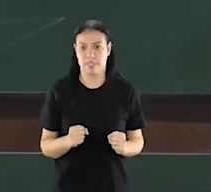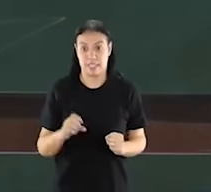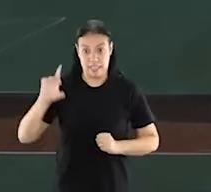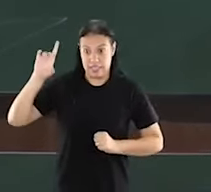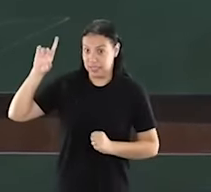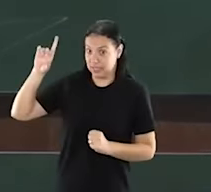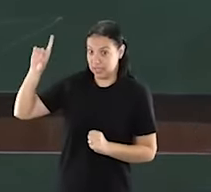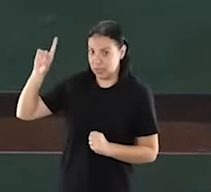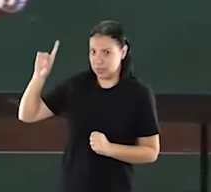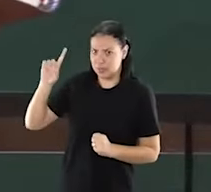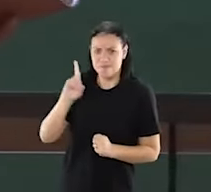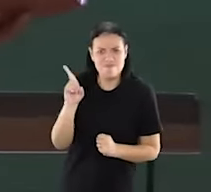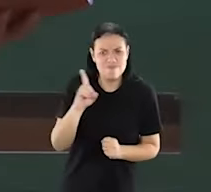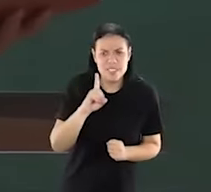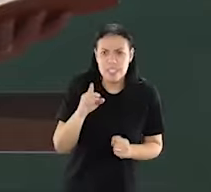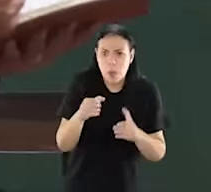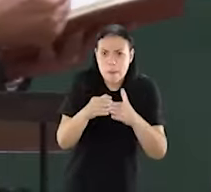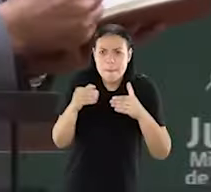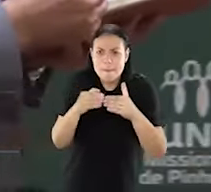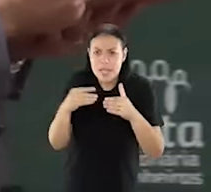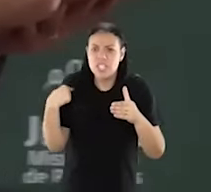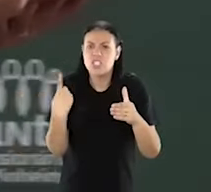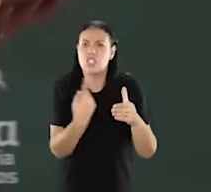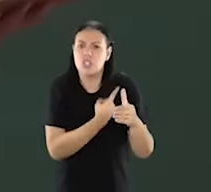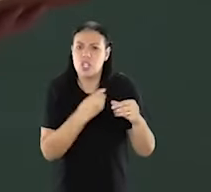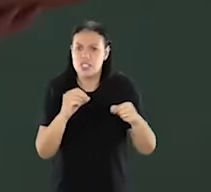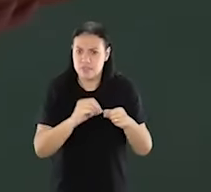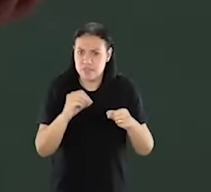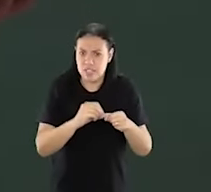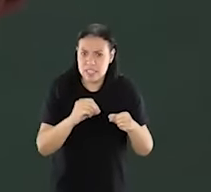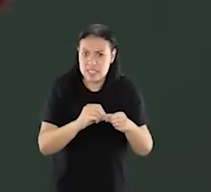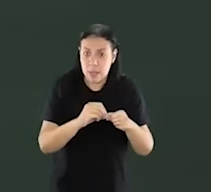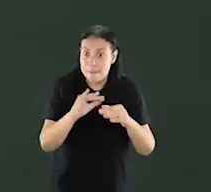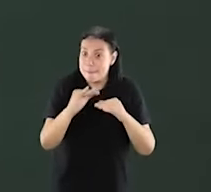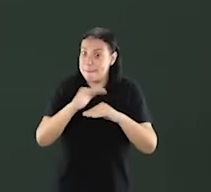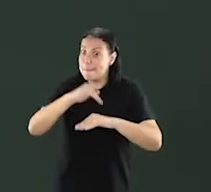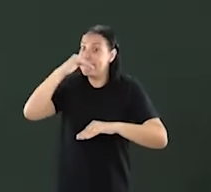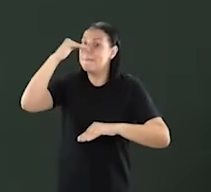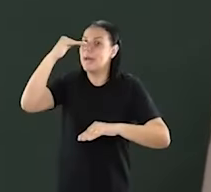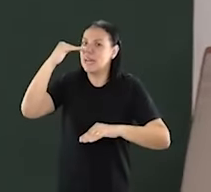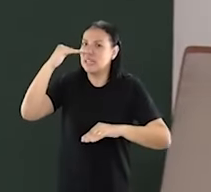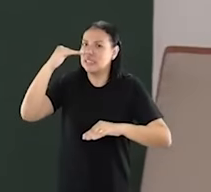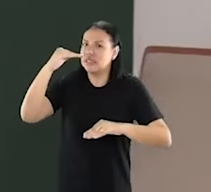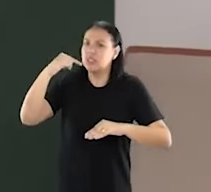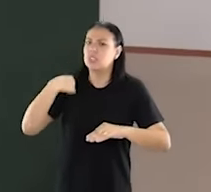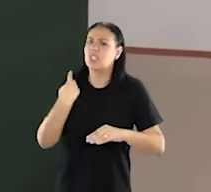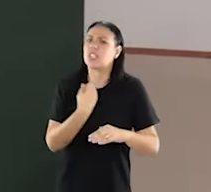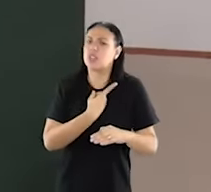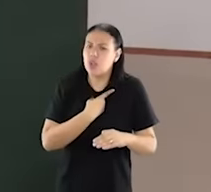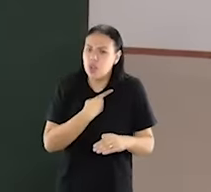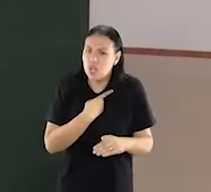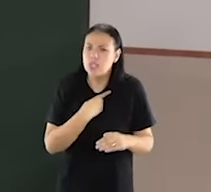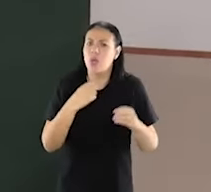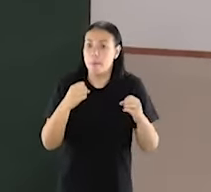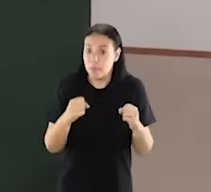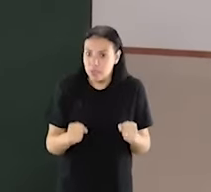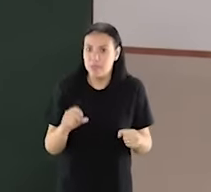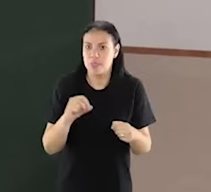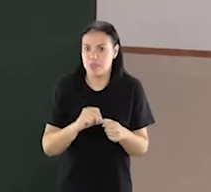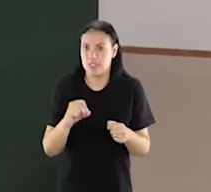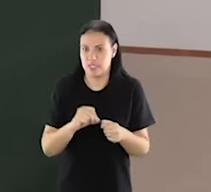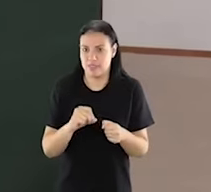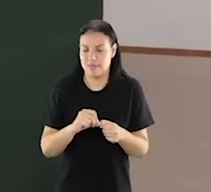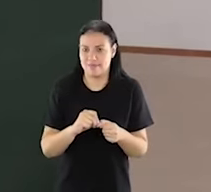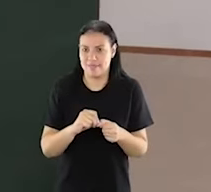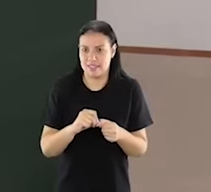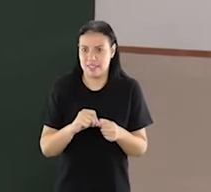É bem verdade que está escrito lá em 2 Coríntios capítulo 8, que os crentes da Macedônia deram além e acima